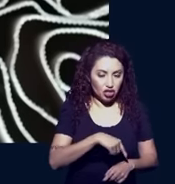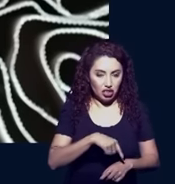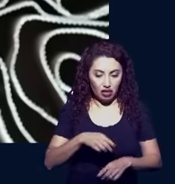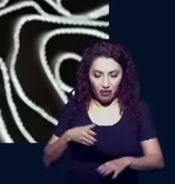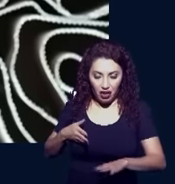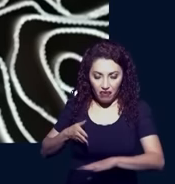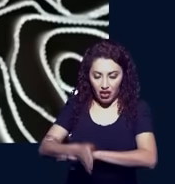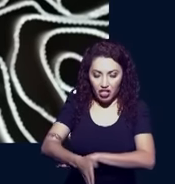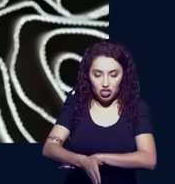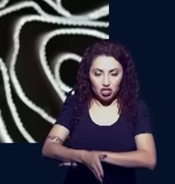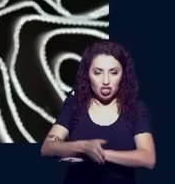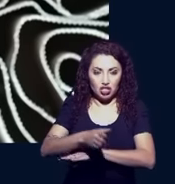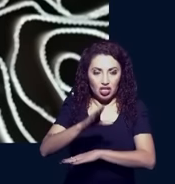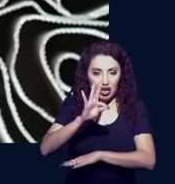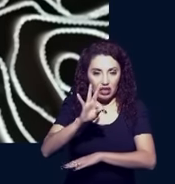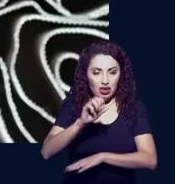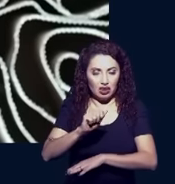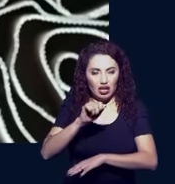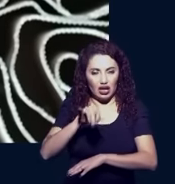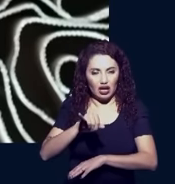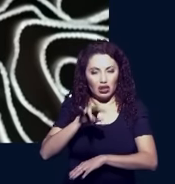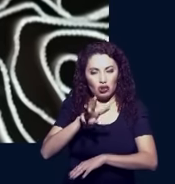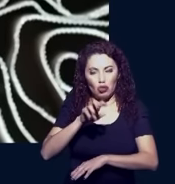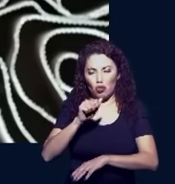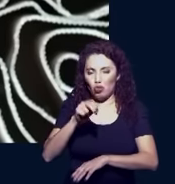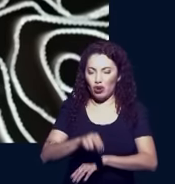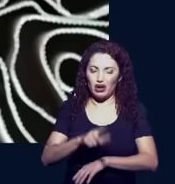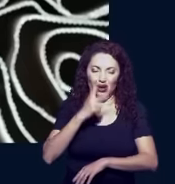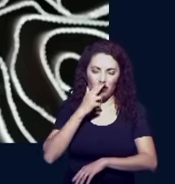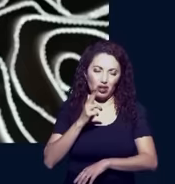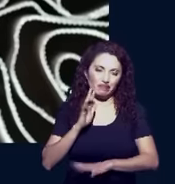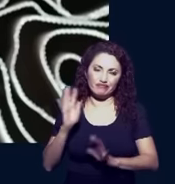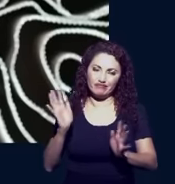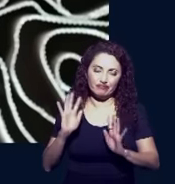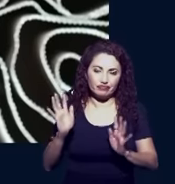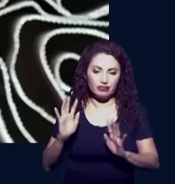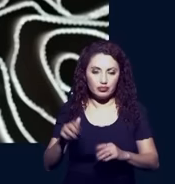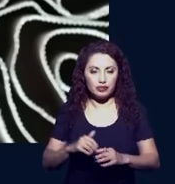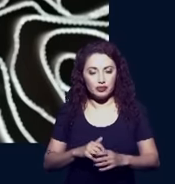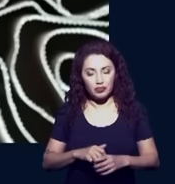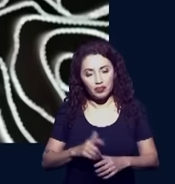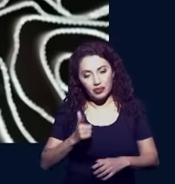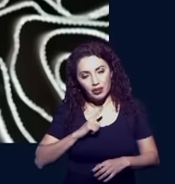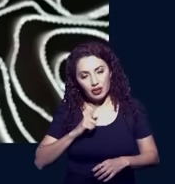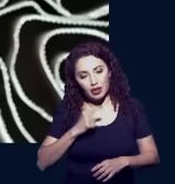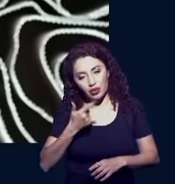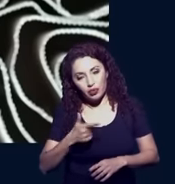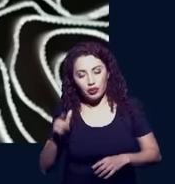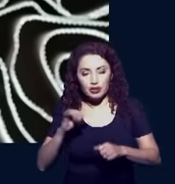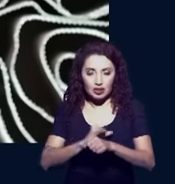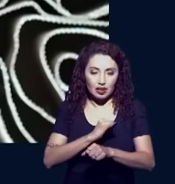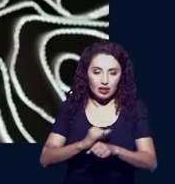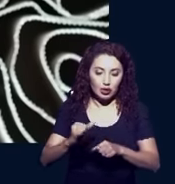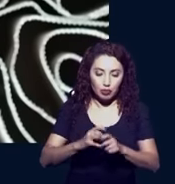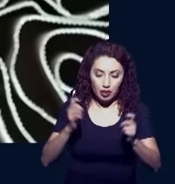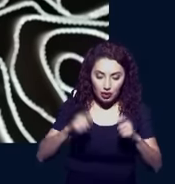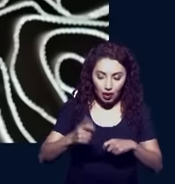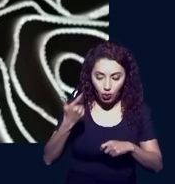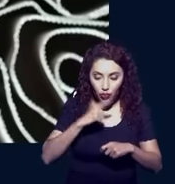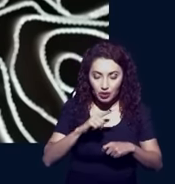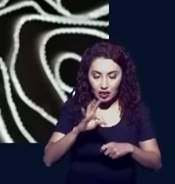maneira iminente eu acho que a barra é alta eh eu diria que tem outras maneiras de China trazer Taiwan para perto